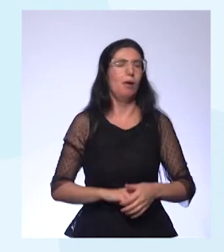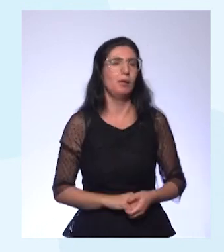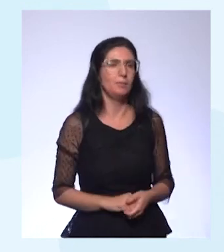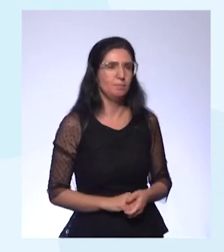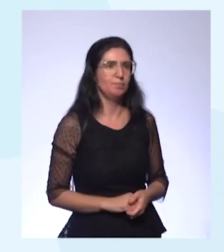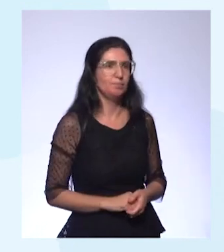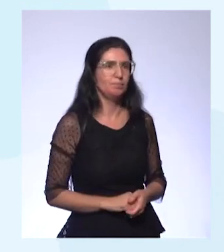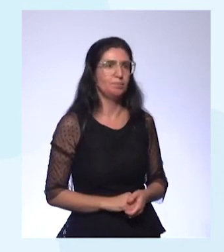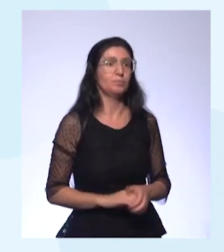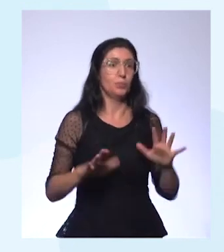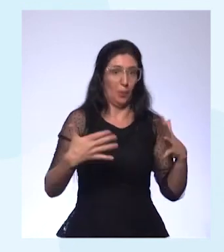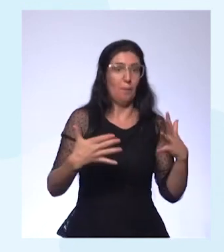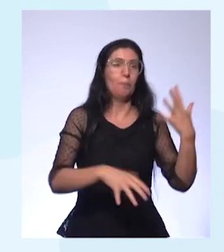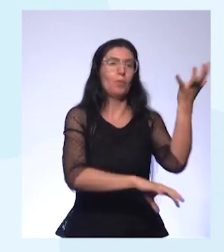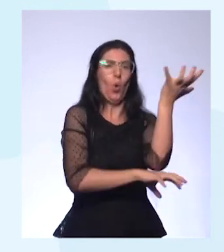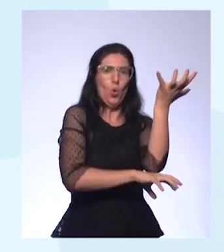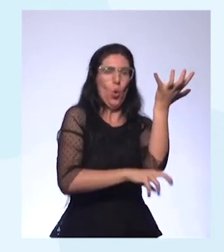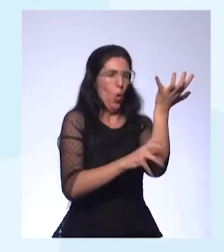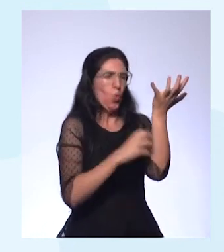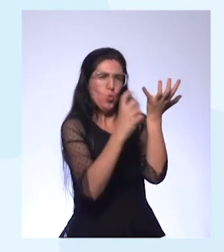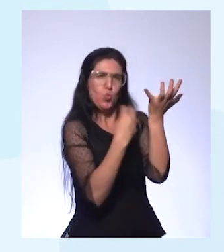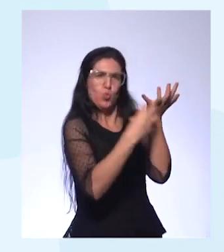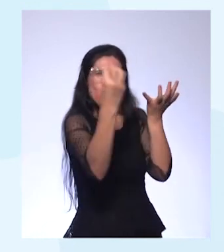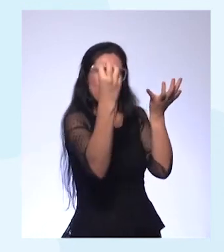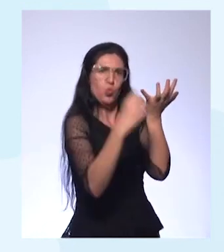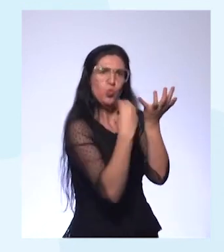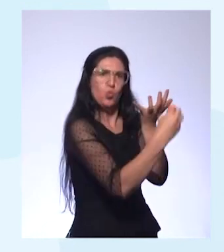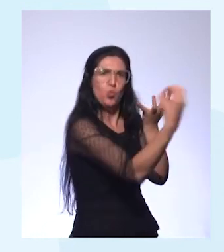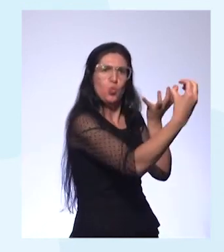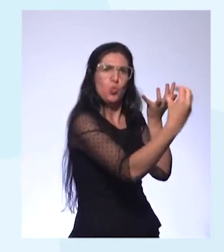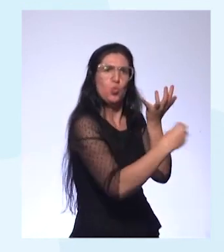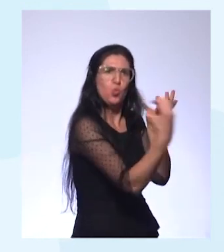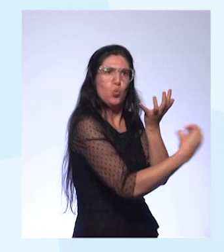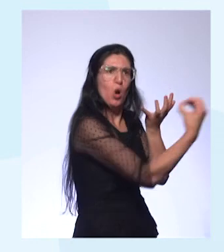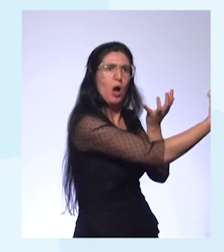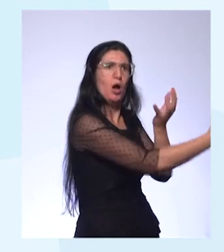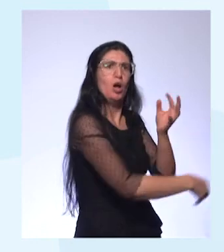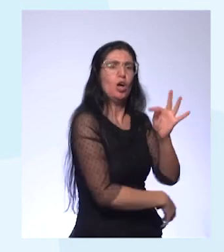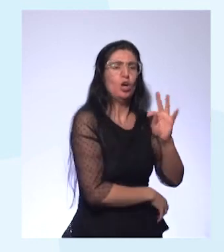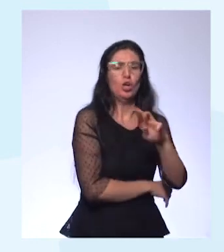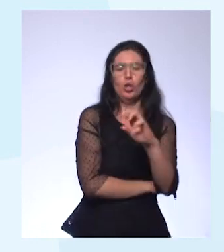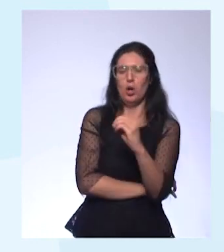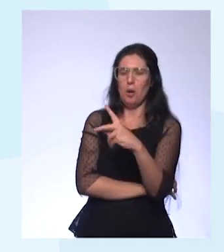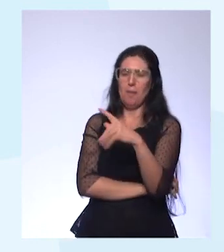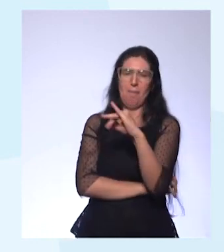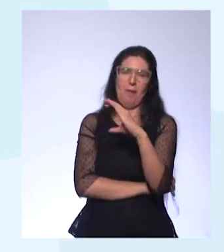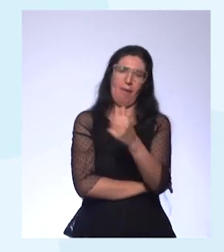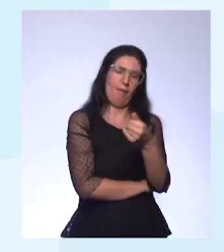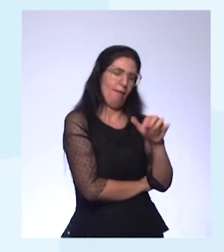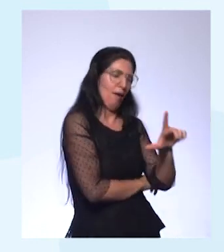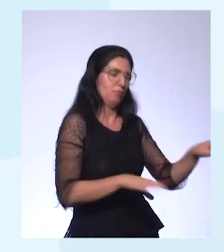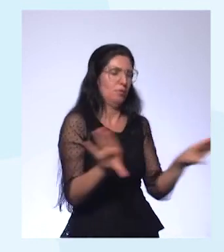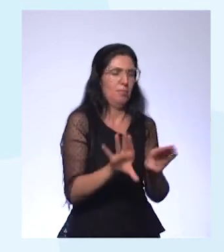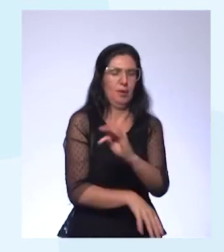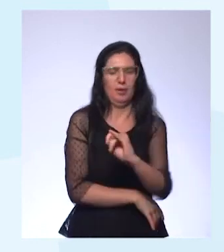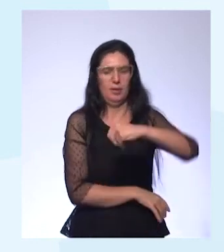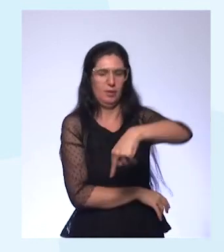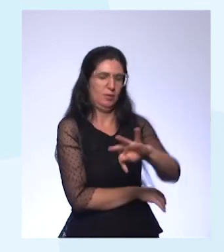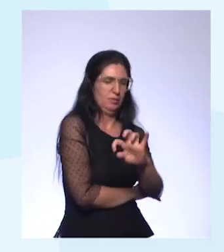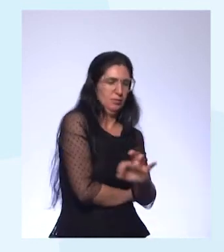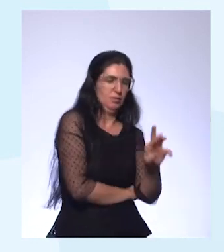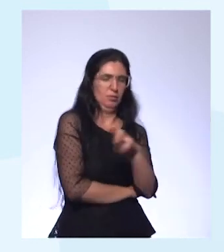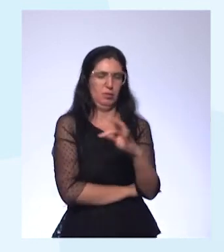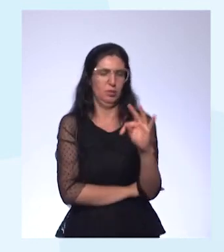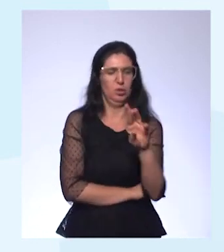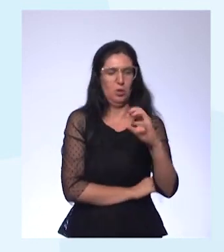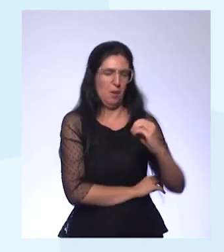as savanas ocorrem aí, principalmente nessas áreas tropicais e intertropical, e recebem uma grande quantidade de luz solar.